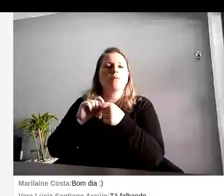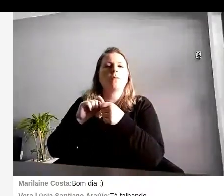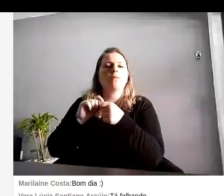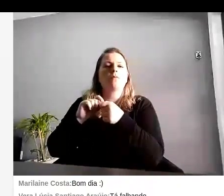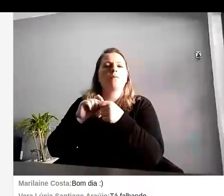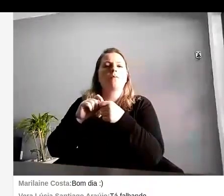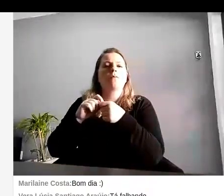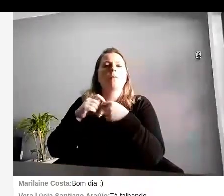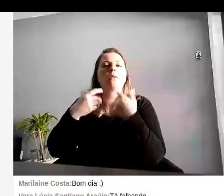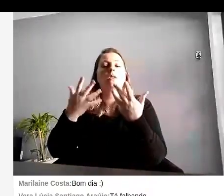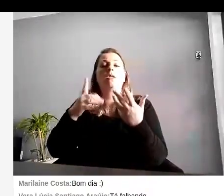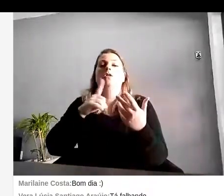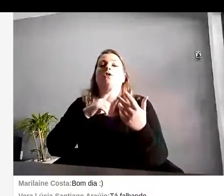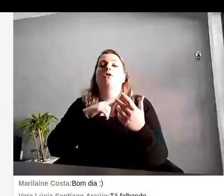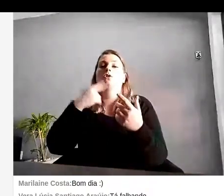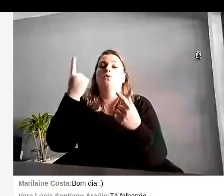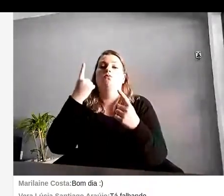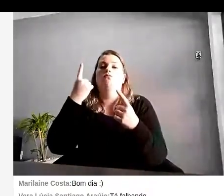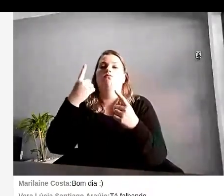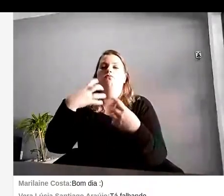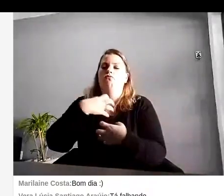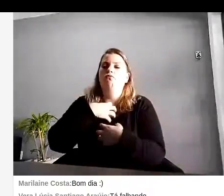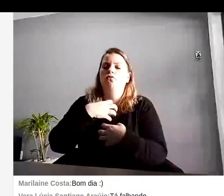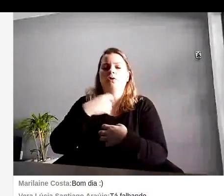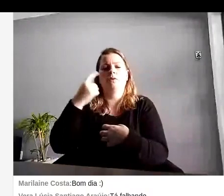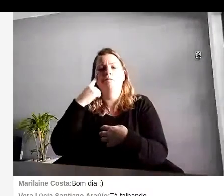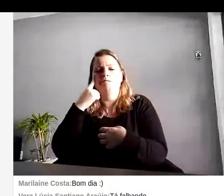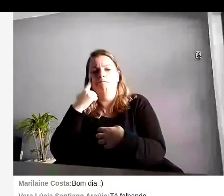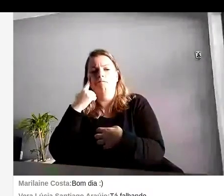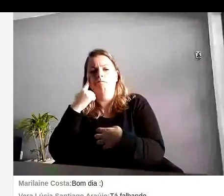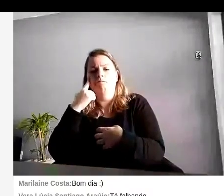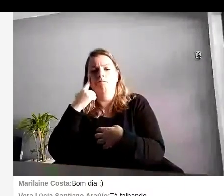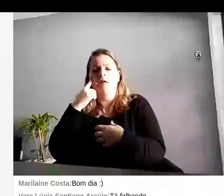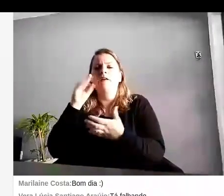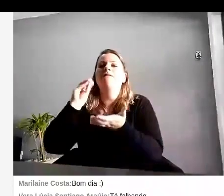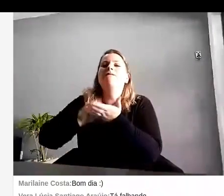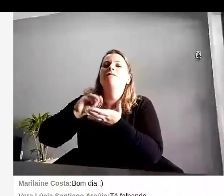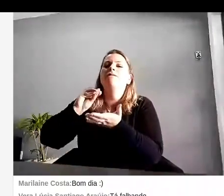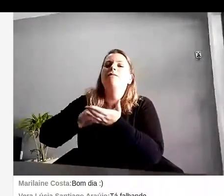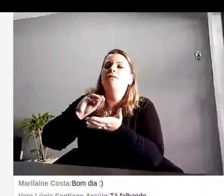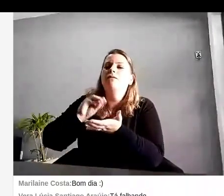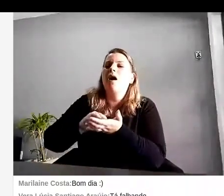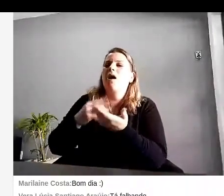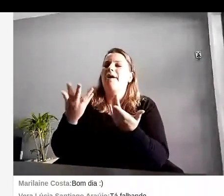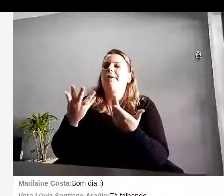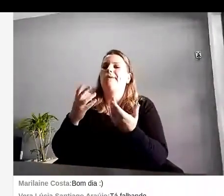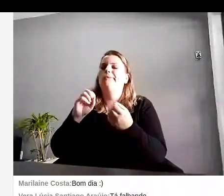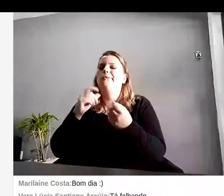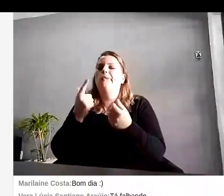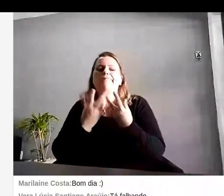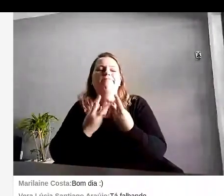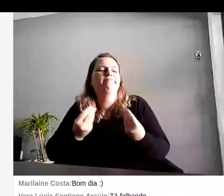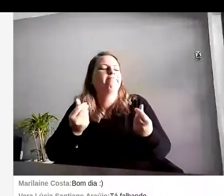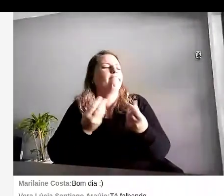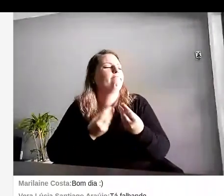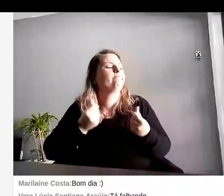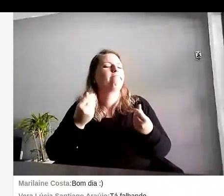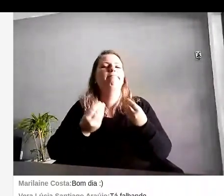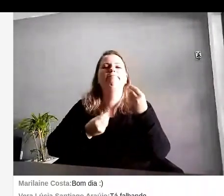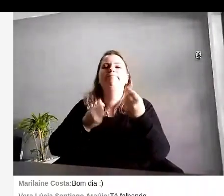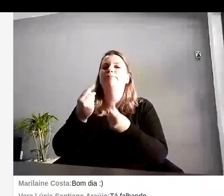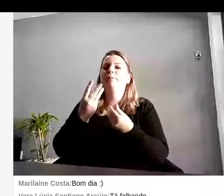Uma perspectiva de dizer o que faltava ou o que estava em demasia num roteiro de